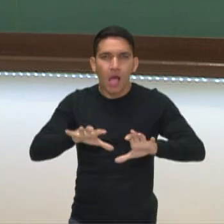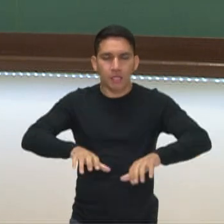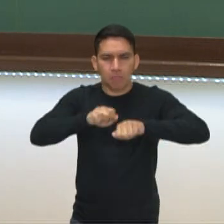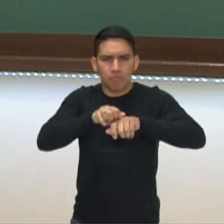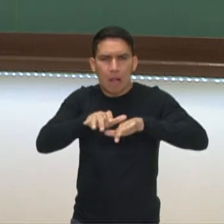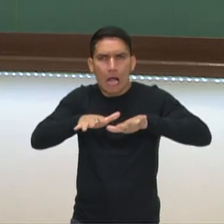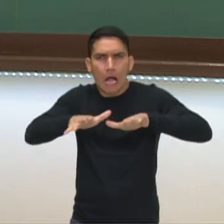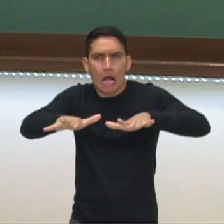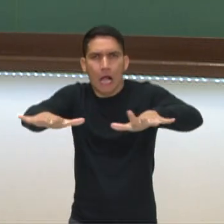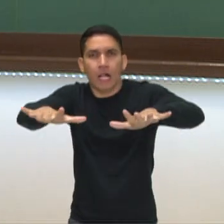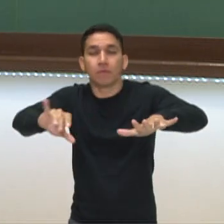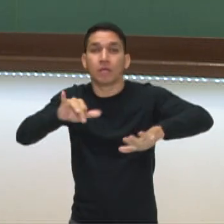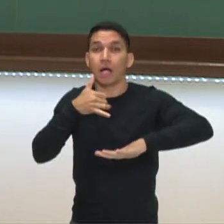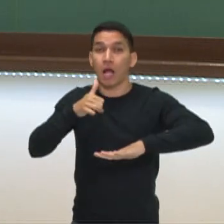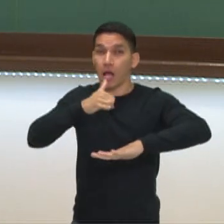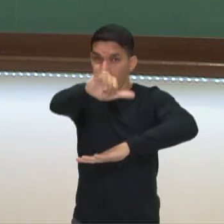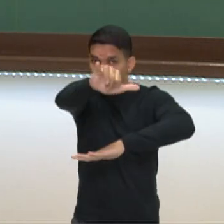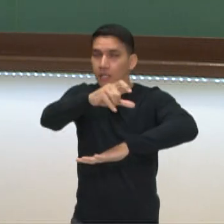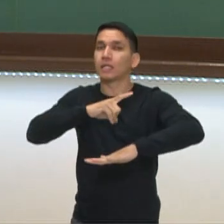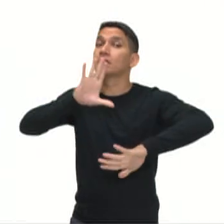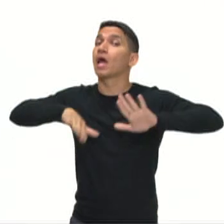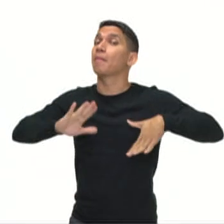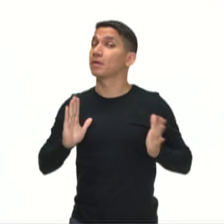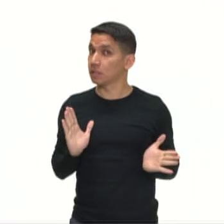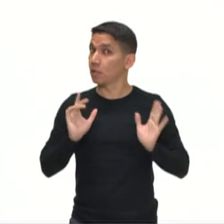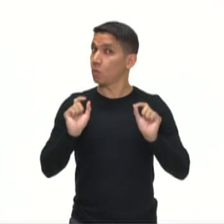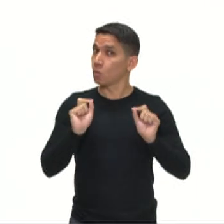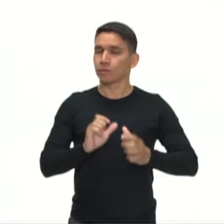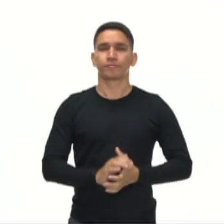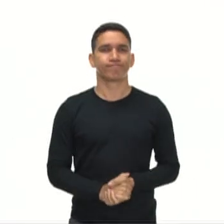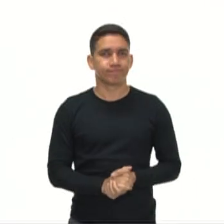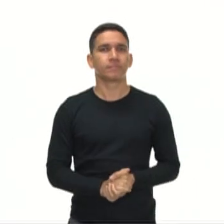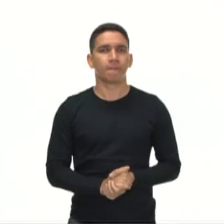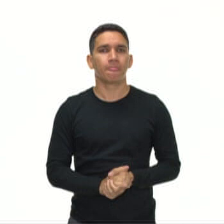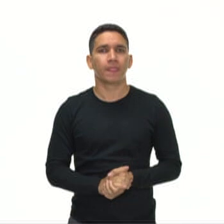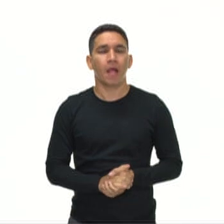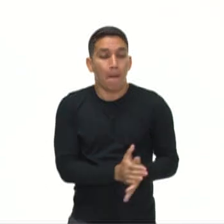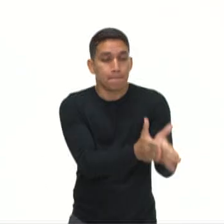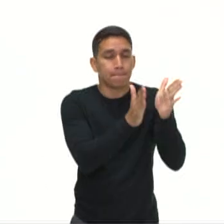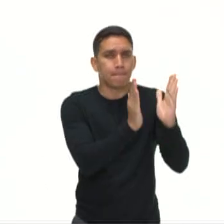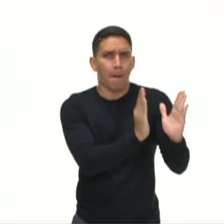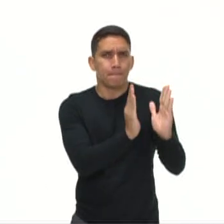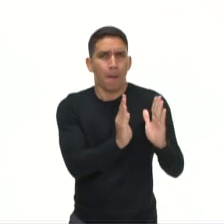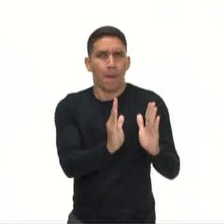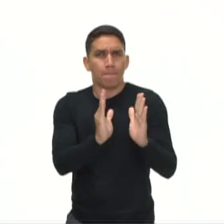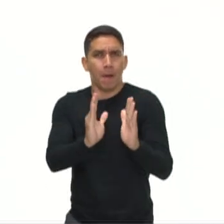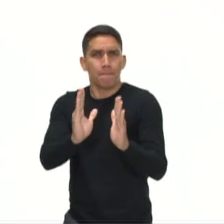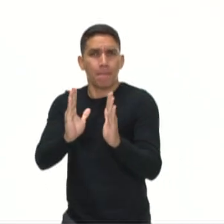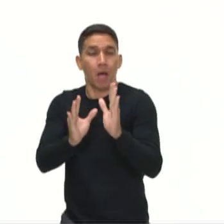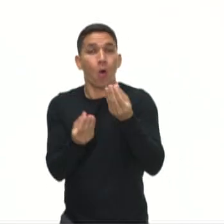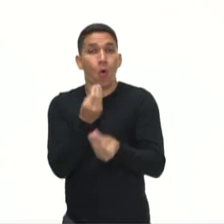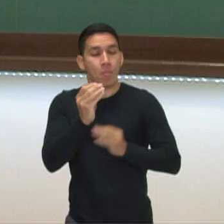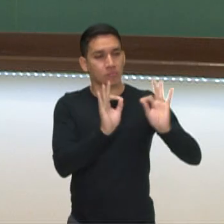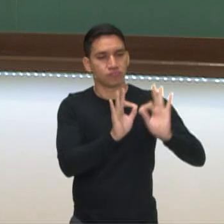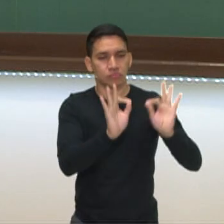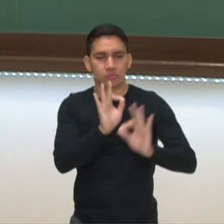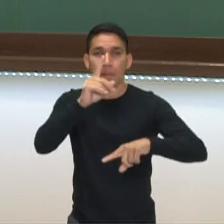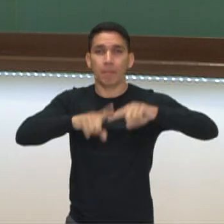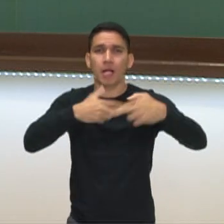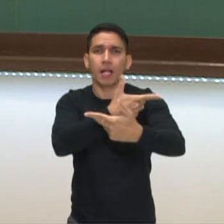elétrica tem uma condição. A condição é o ordenamento dos